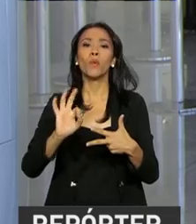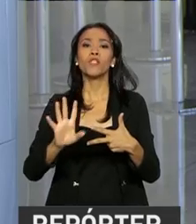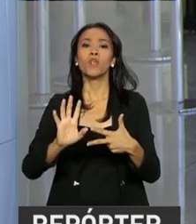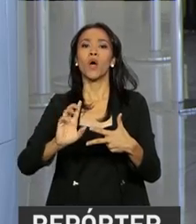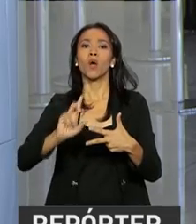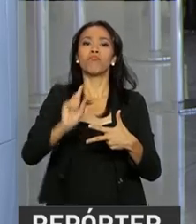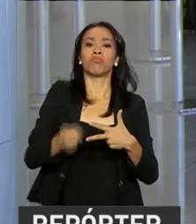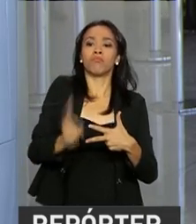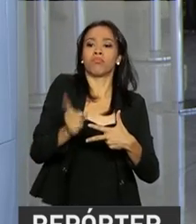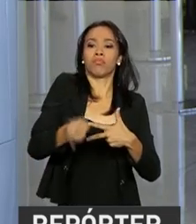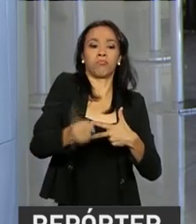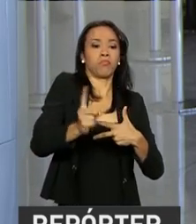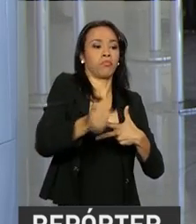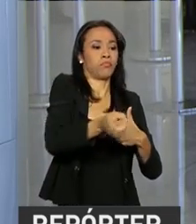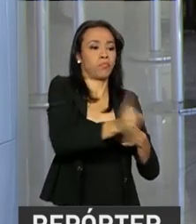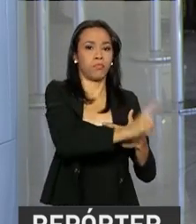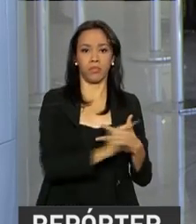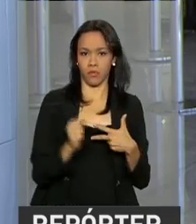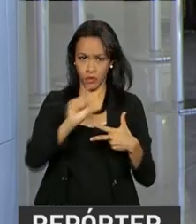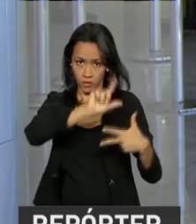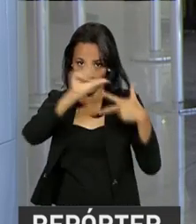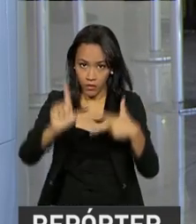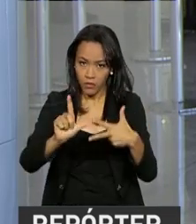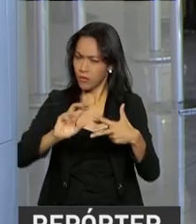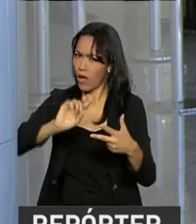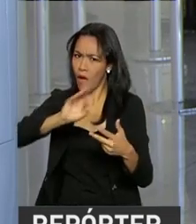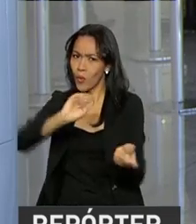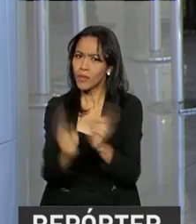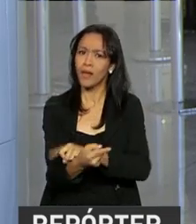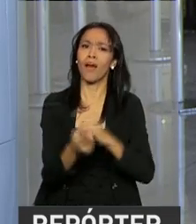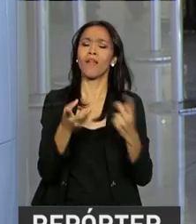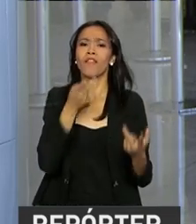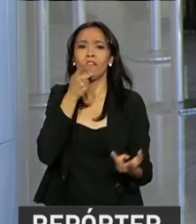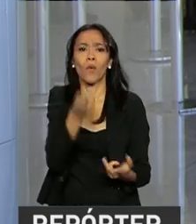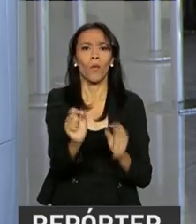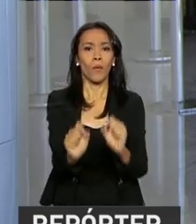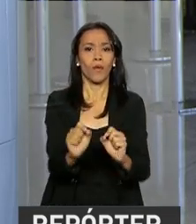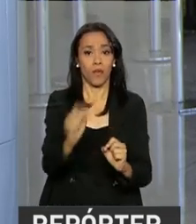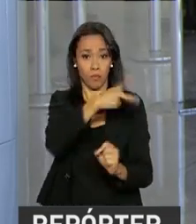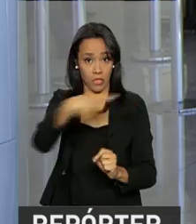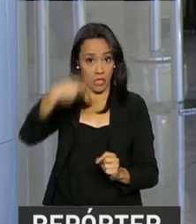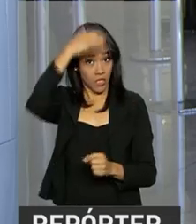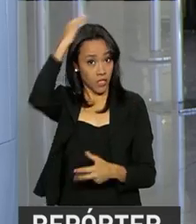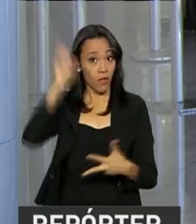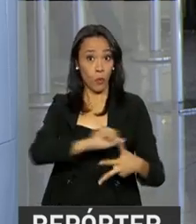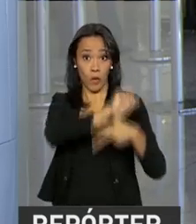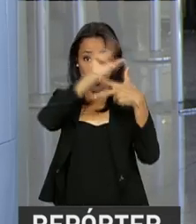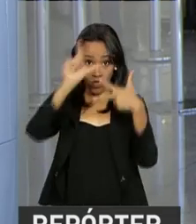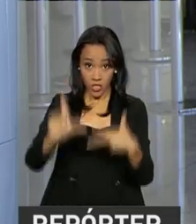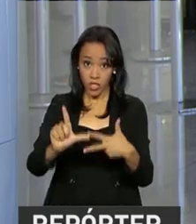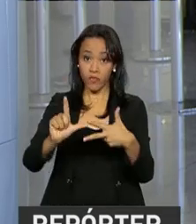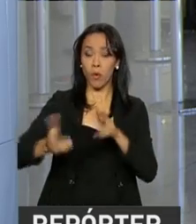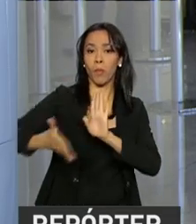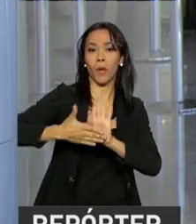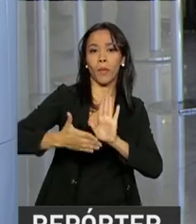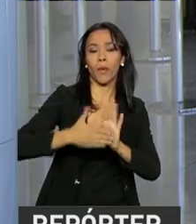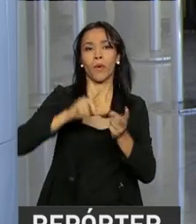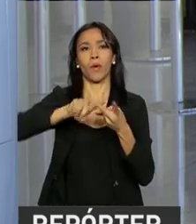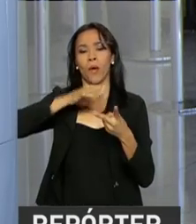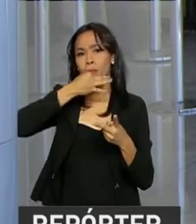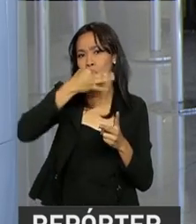chancelador dos atos do poder executivo. Ao contrário, segundo Michel Temer, o legislativo, ele também propõe,